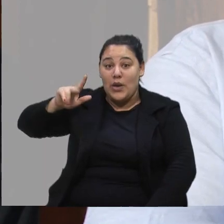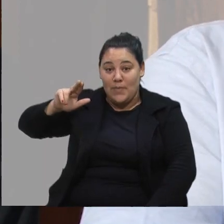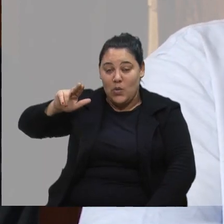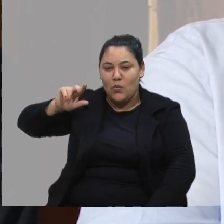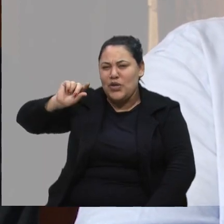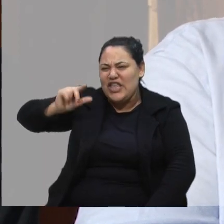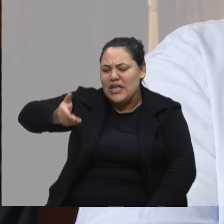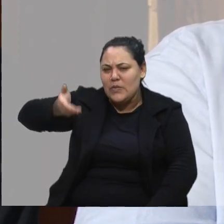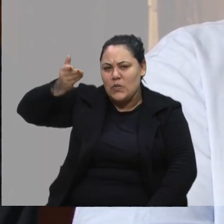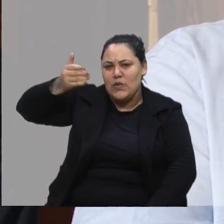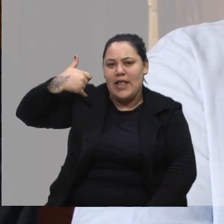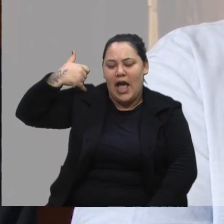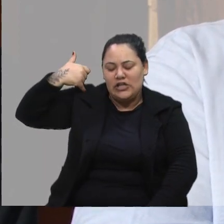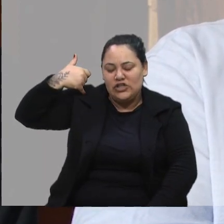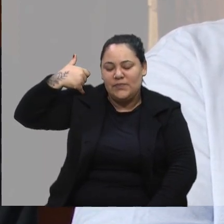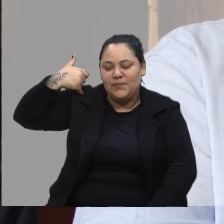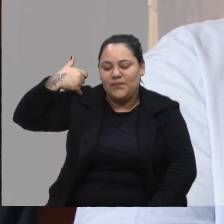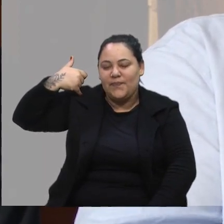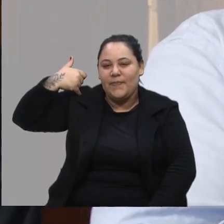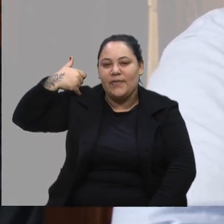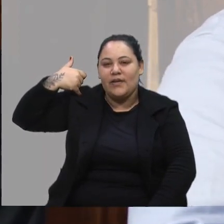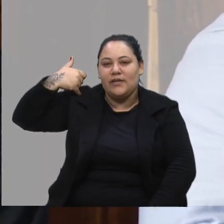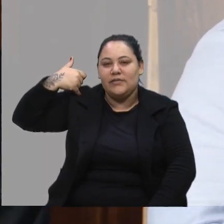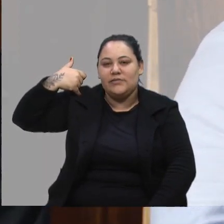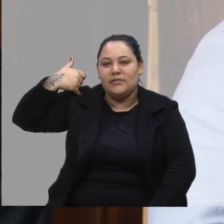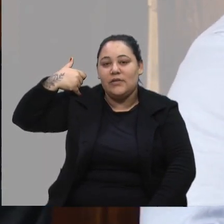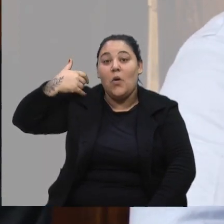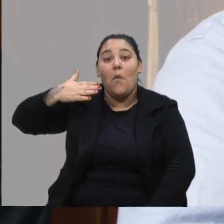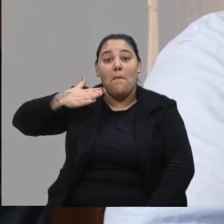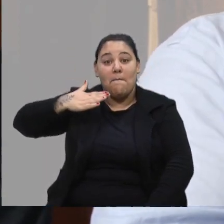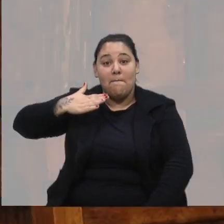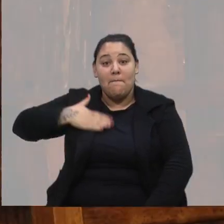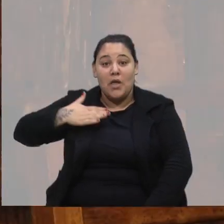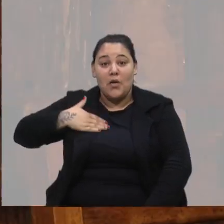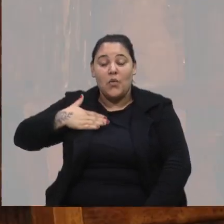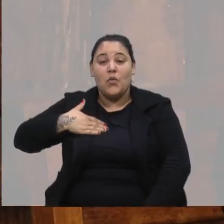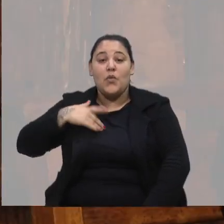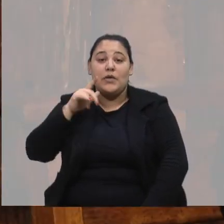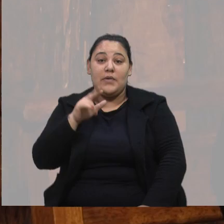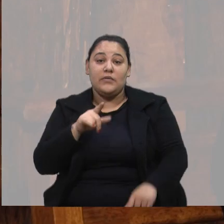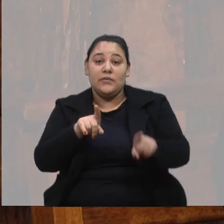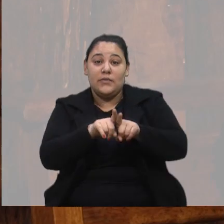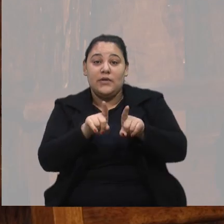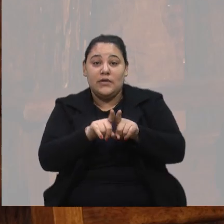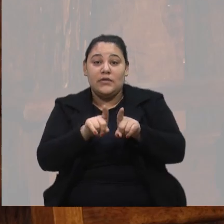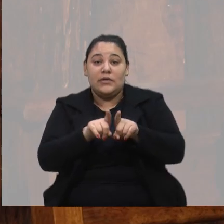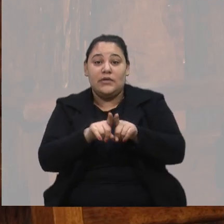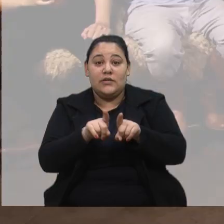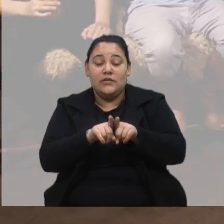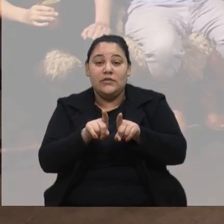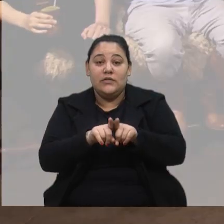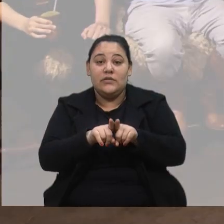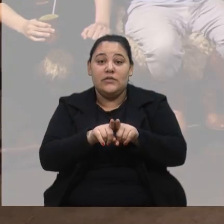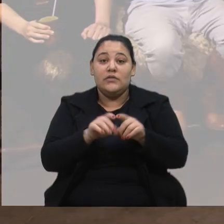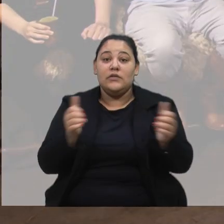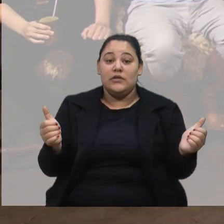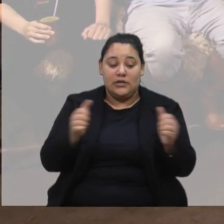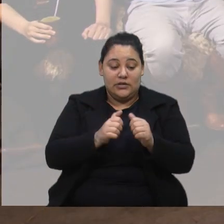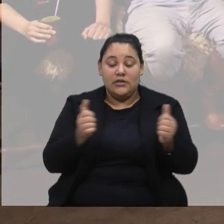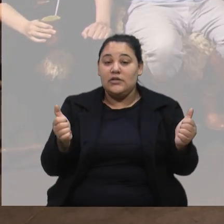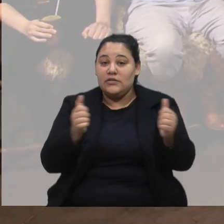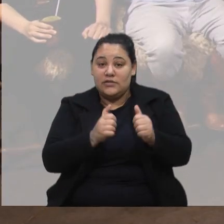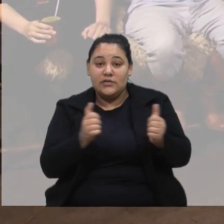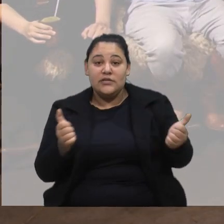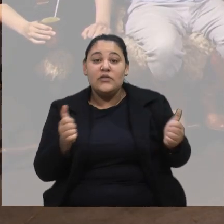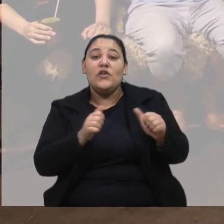eu e era para o meu irmão ser gaiteiro, porque o meu pai, acho que o sonho do meu pai era ser gaiteiro. E